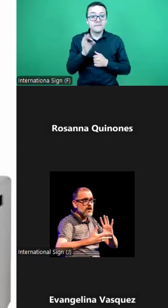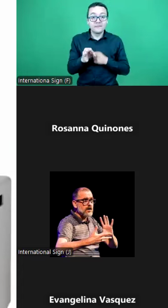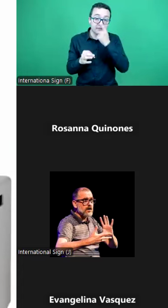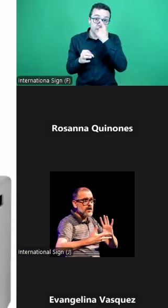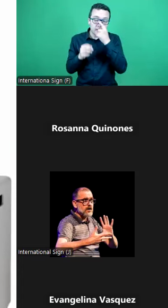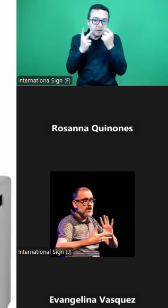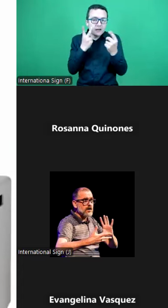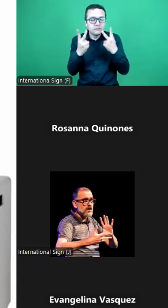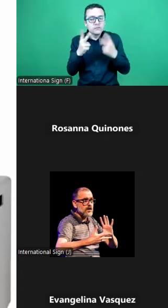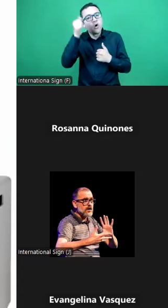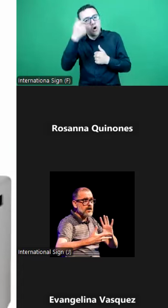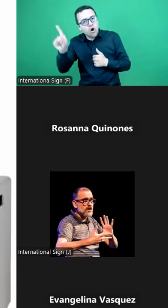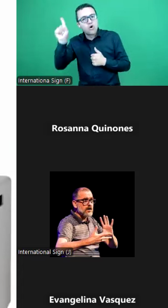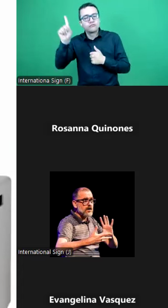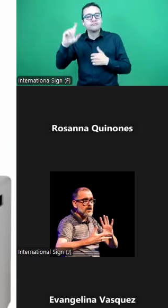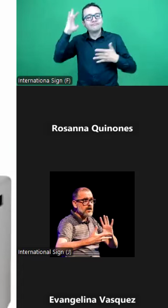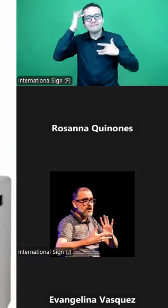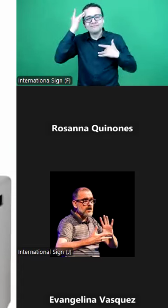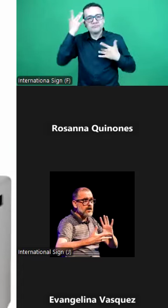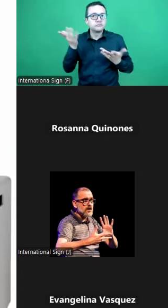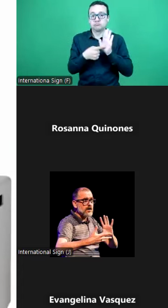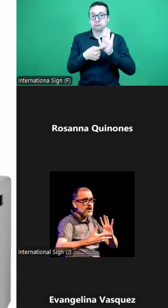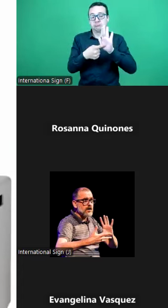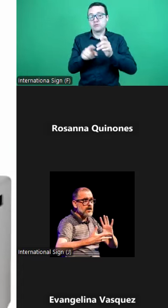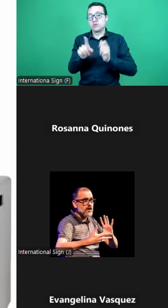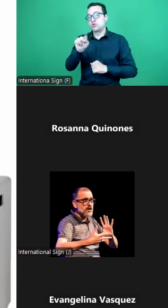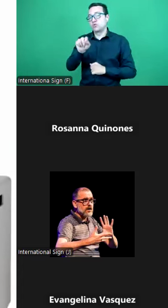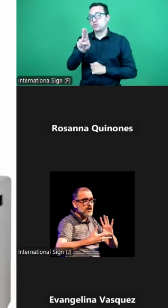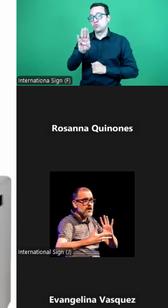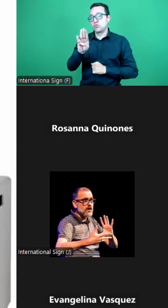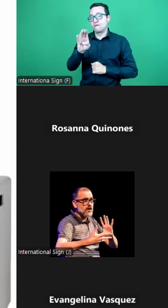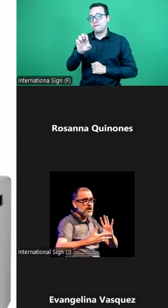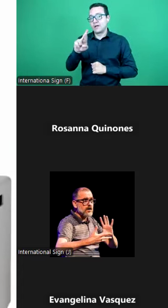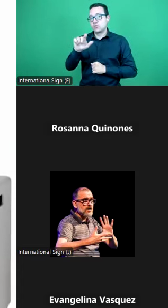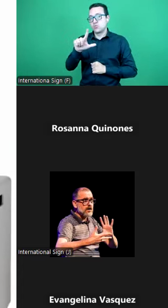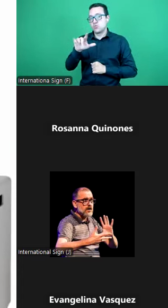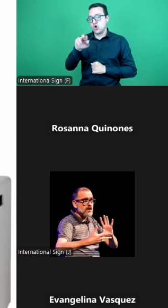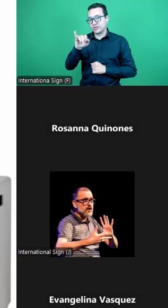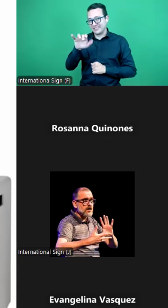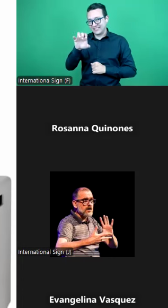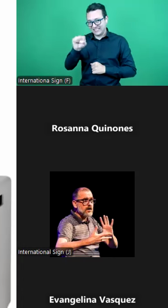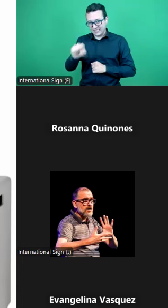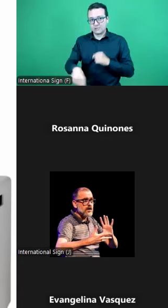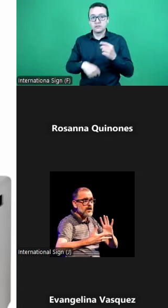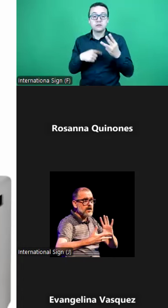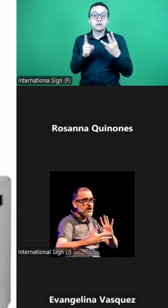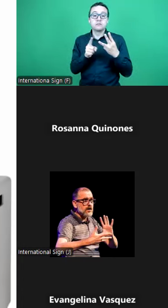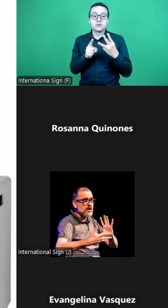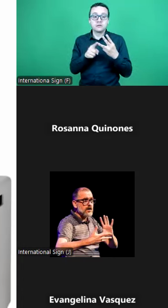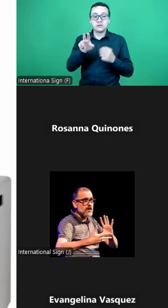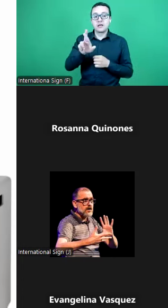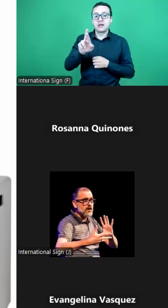a detecção de outras doenças, como tuberculose, e detecção